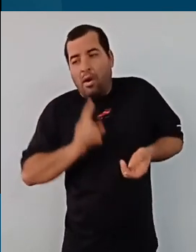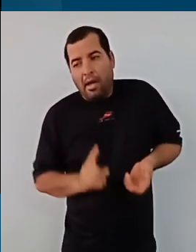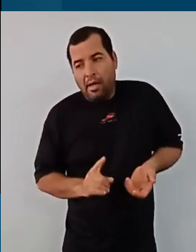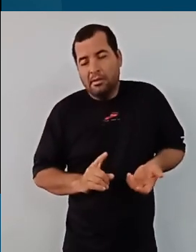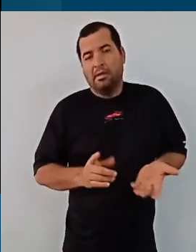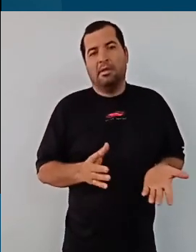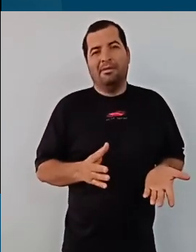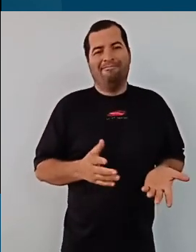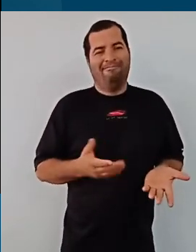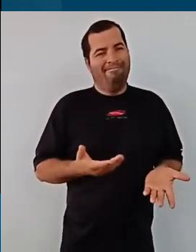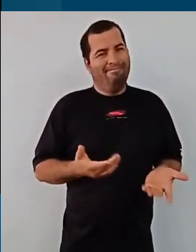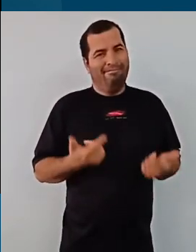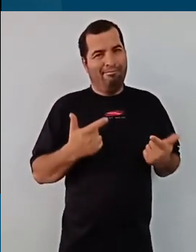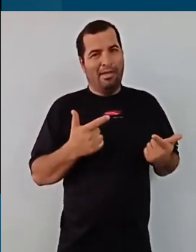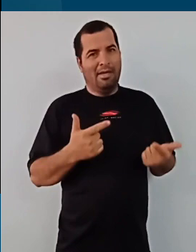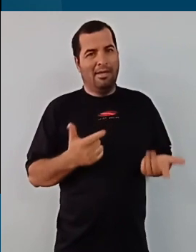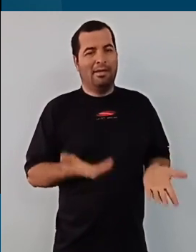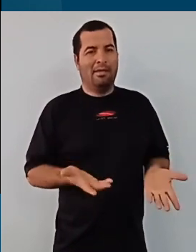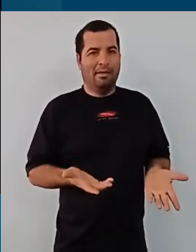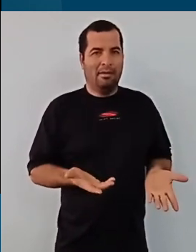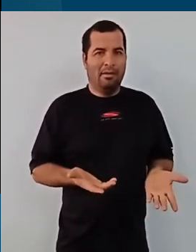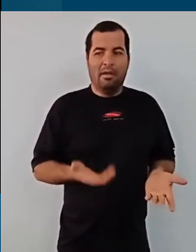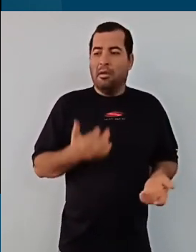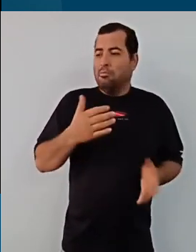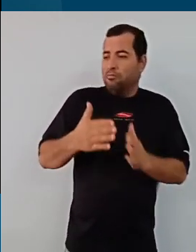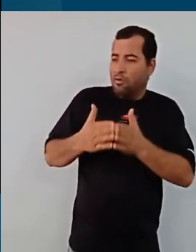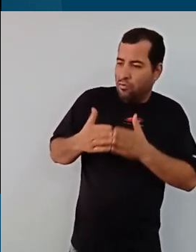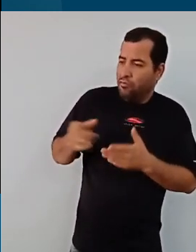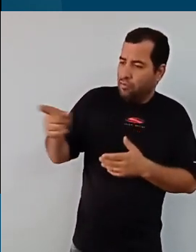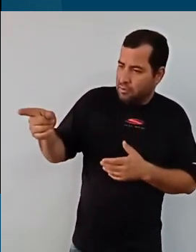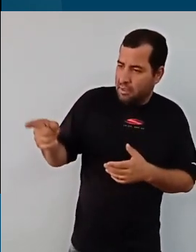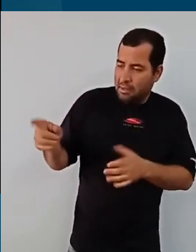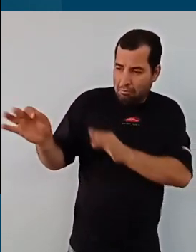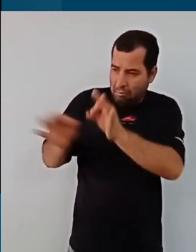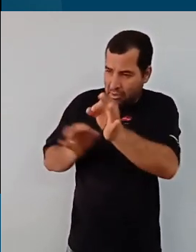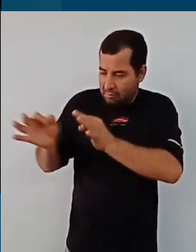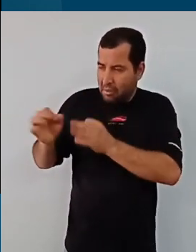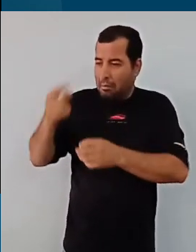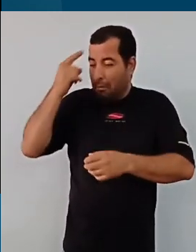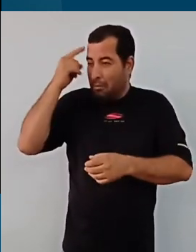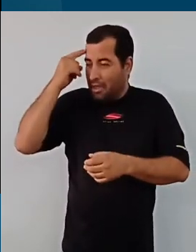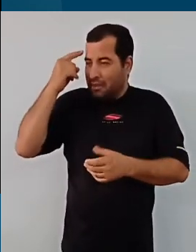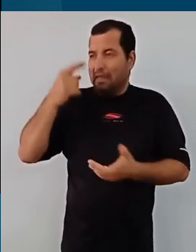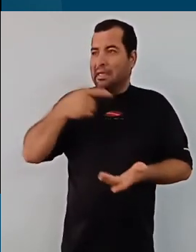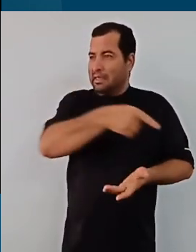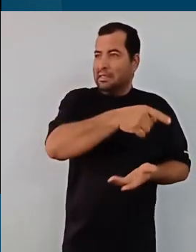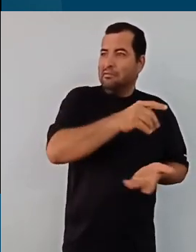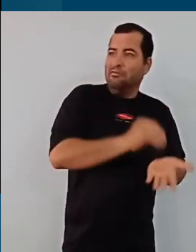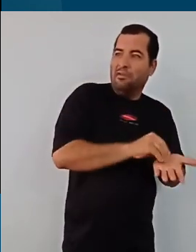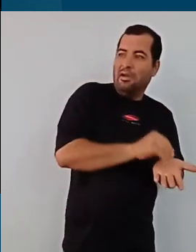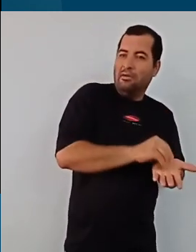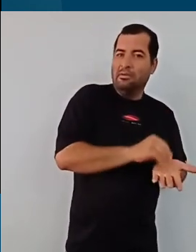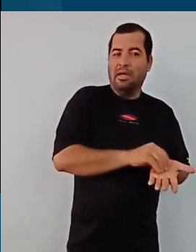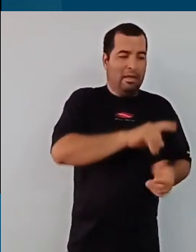terem sido esperadas para este ano. Então, por favor, em seu planejamento, considere